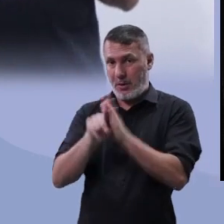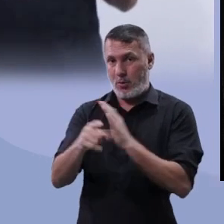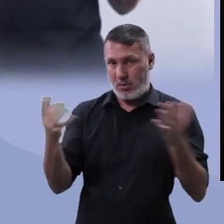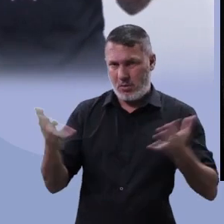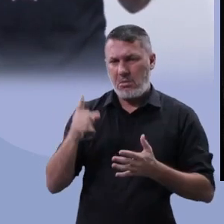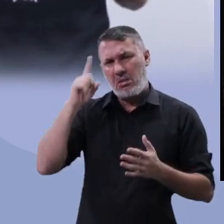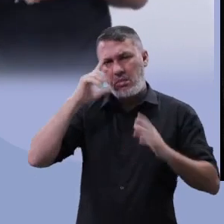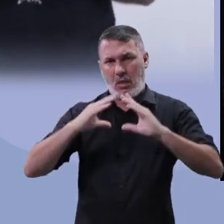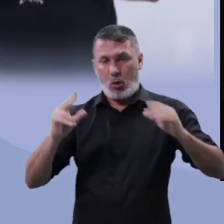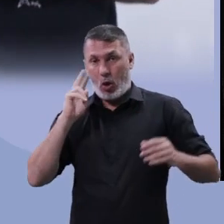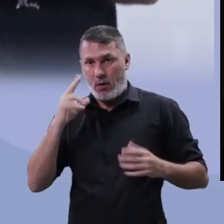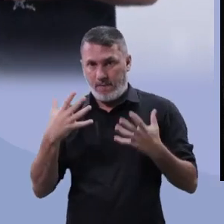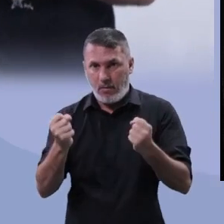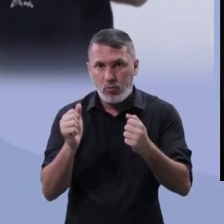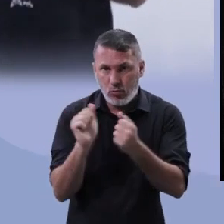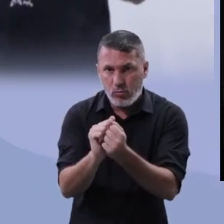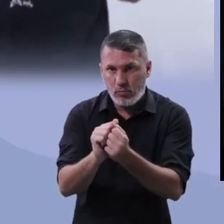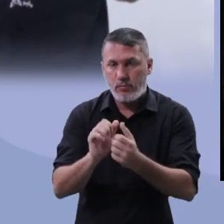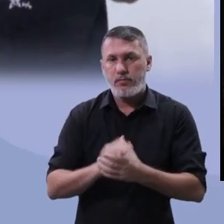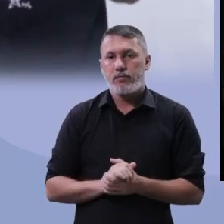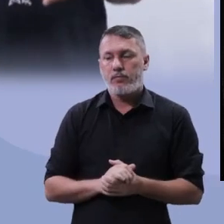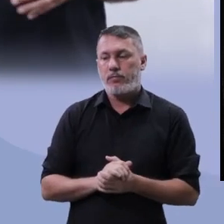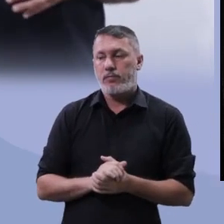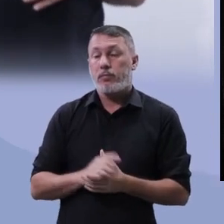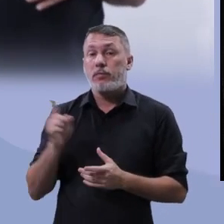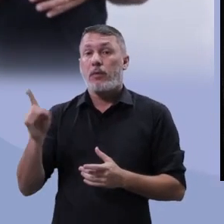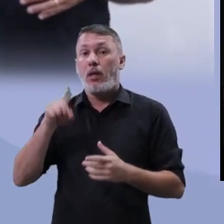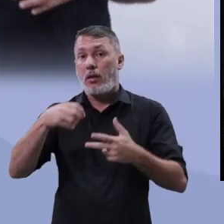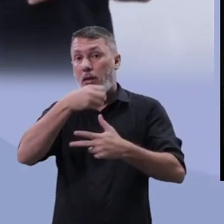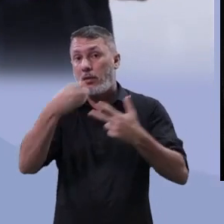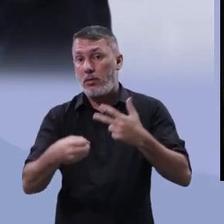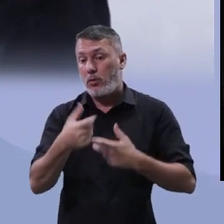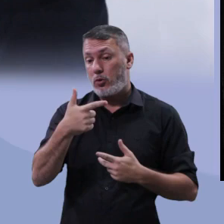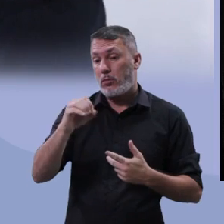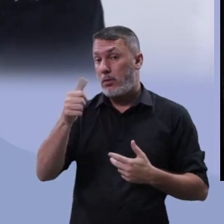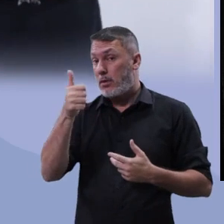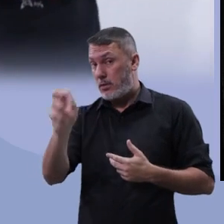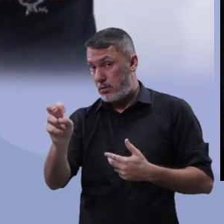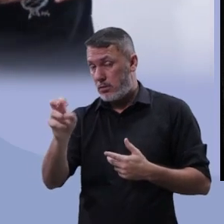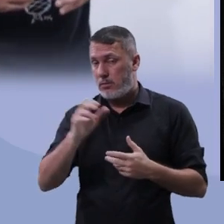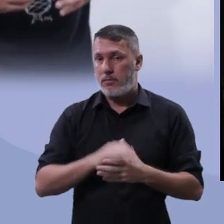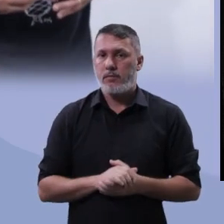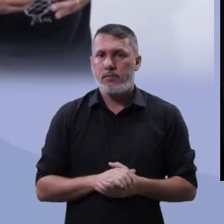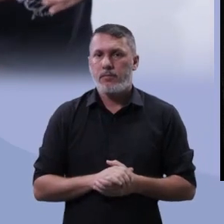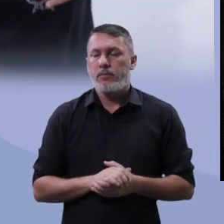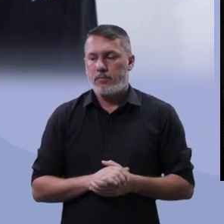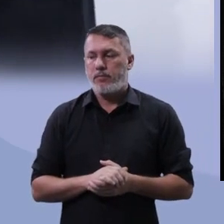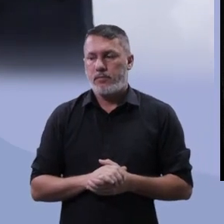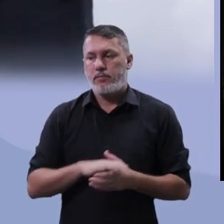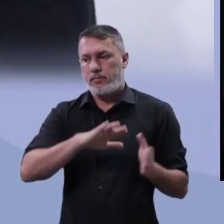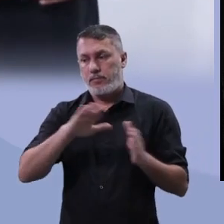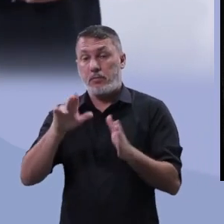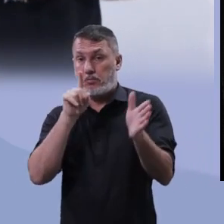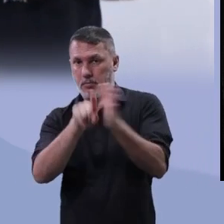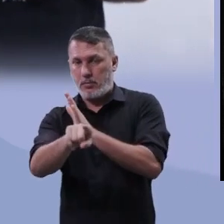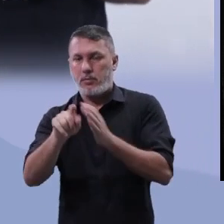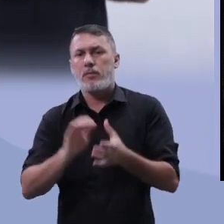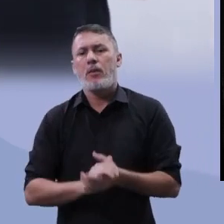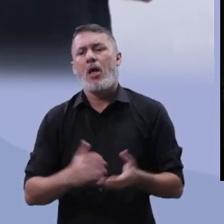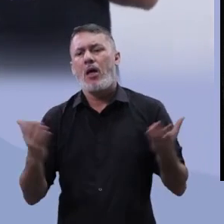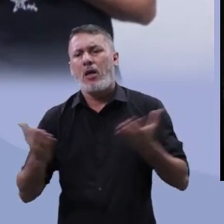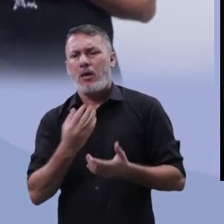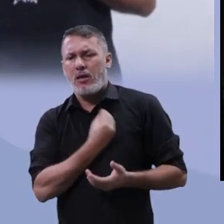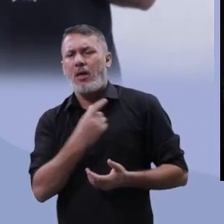nessa questão aí que é tranquilo. Vamos fazer juntos? Essa questão caiu no Enem de 2015. Atualmente